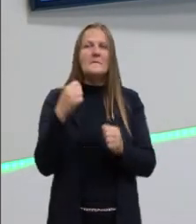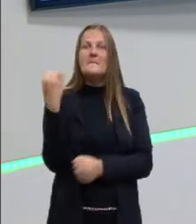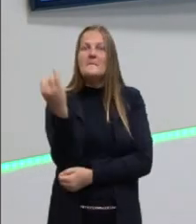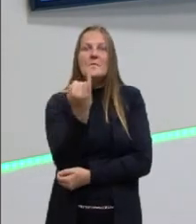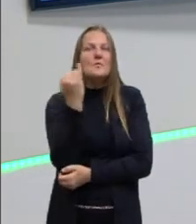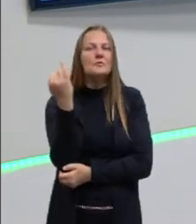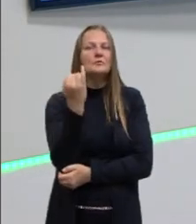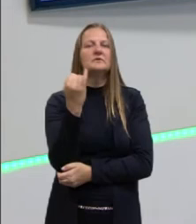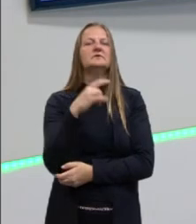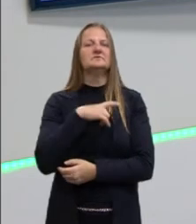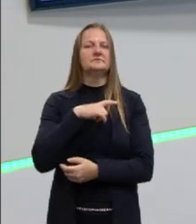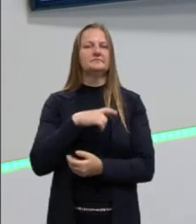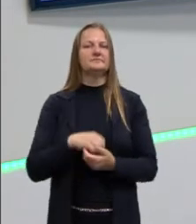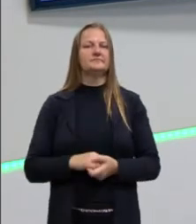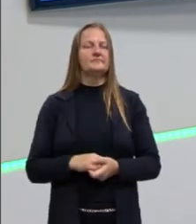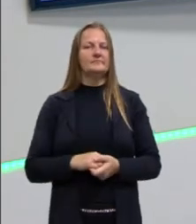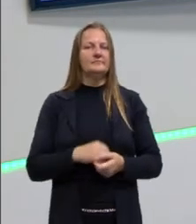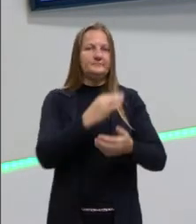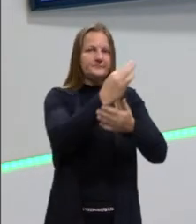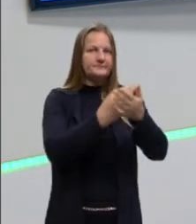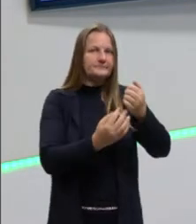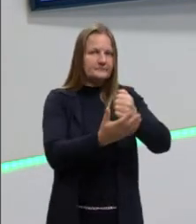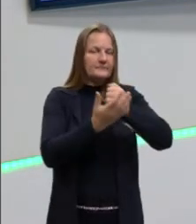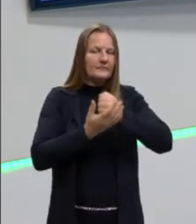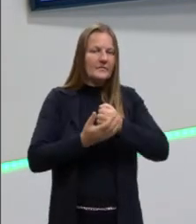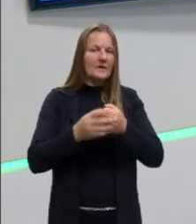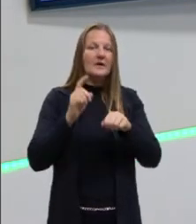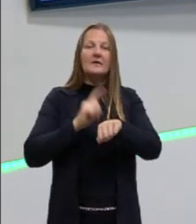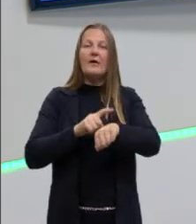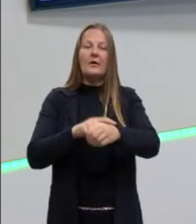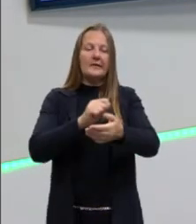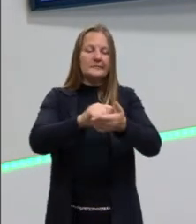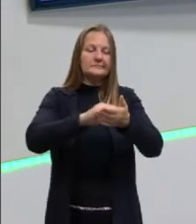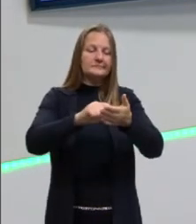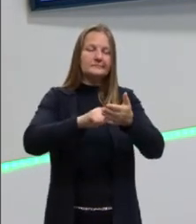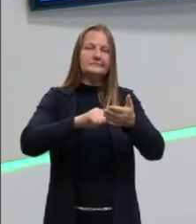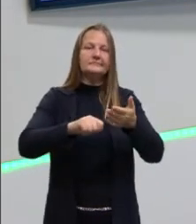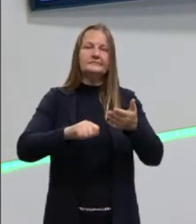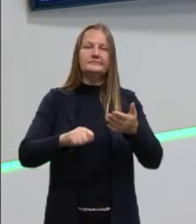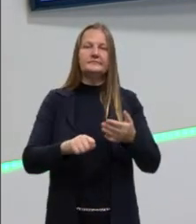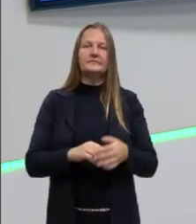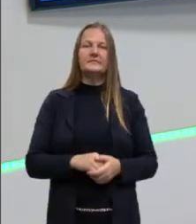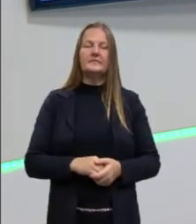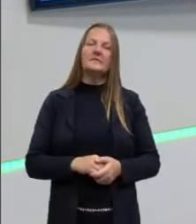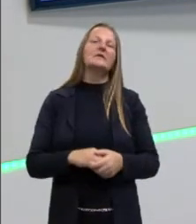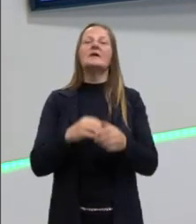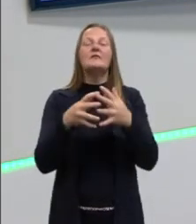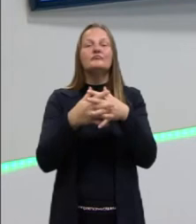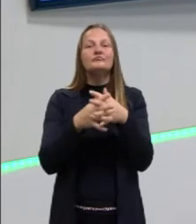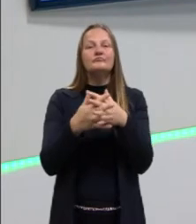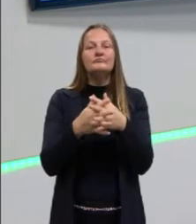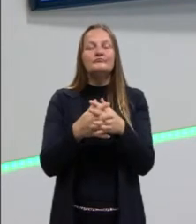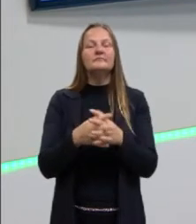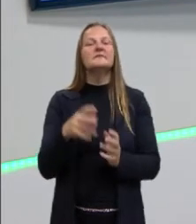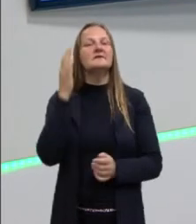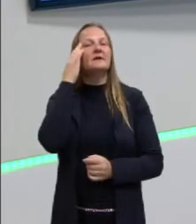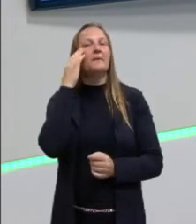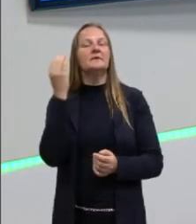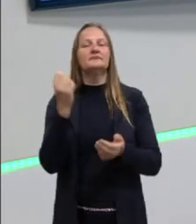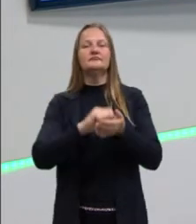a gente precisa interpretar esses textos de apoio mas aí é muito fácil eu ir lá interpretar tudo isso bonitinho já sei sobre o que eu quero escrever